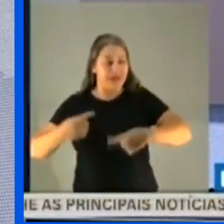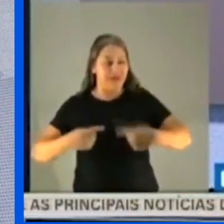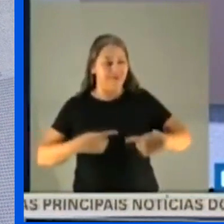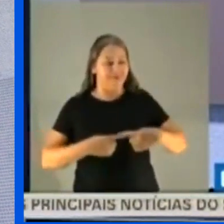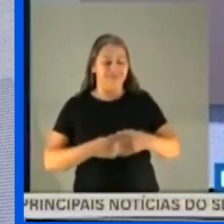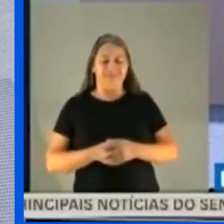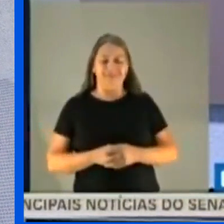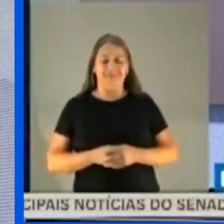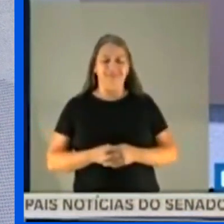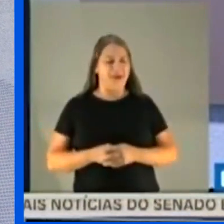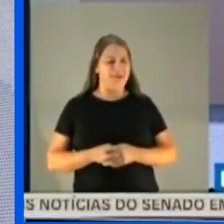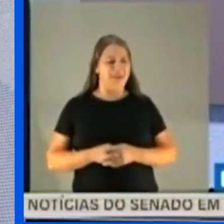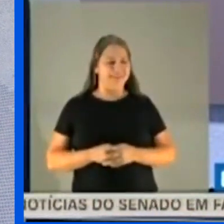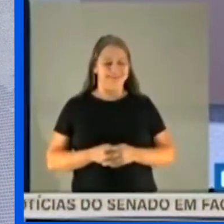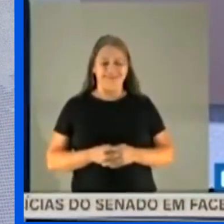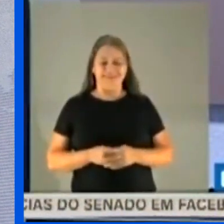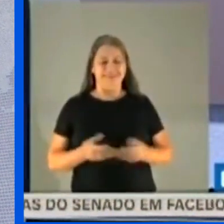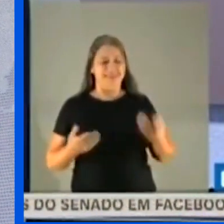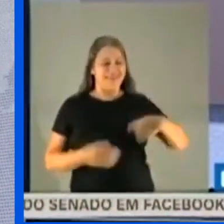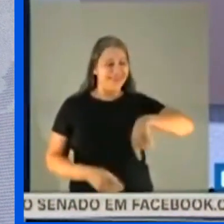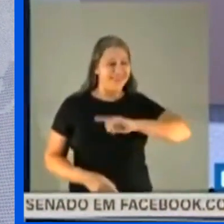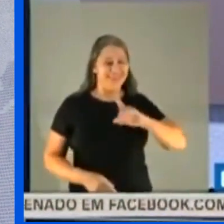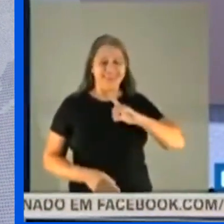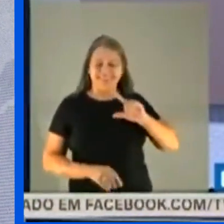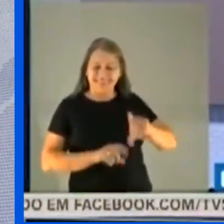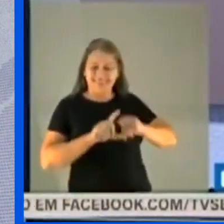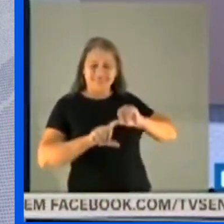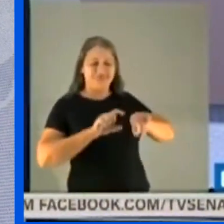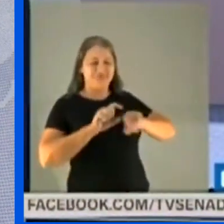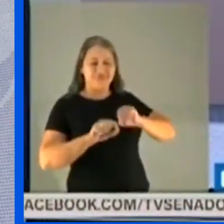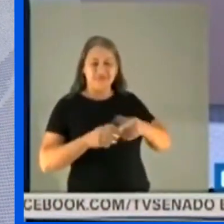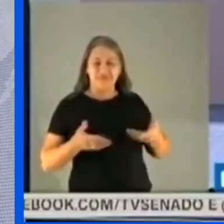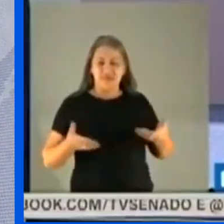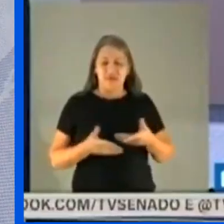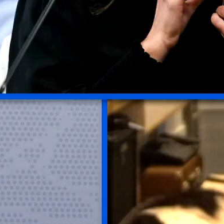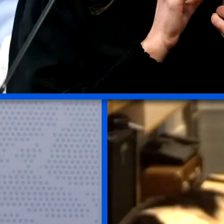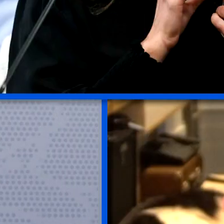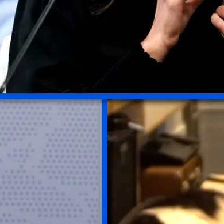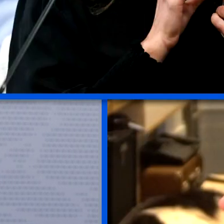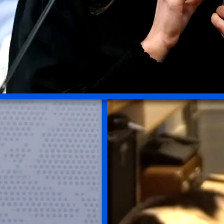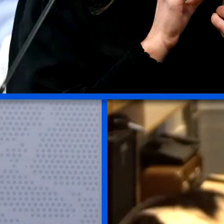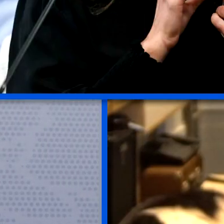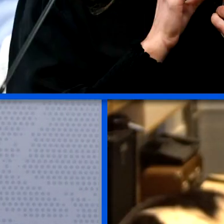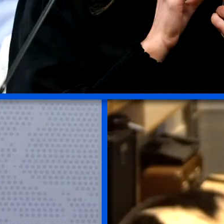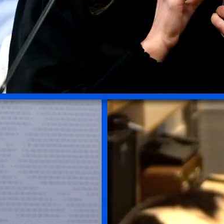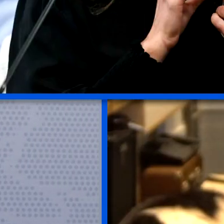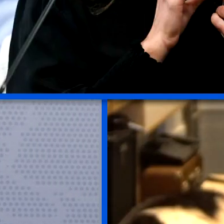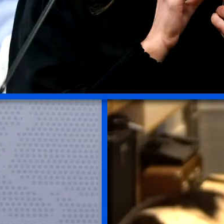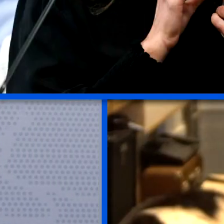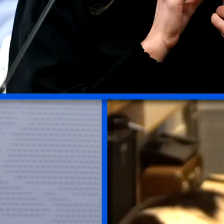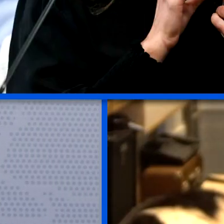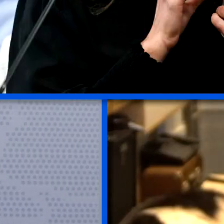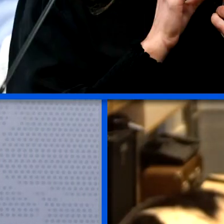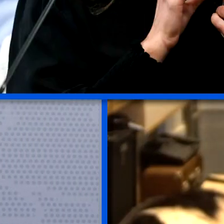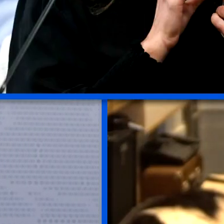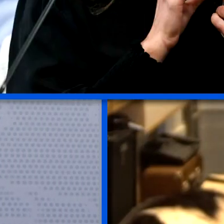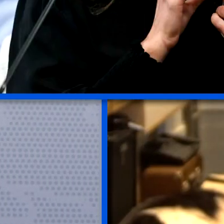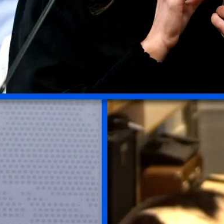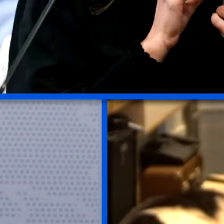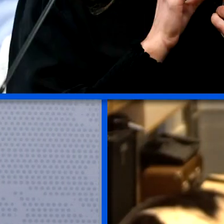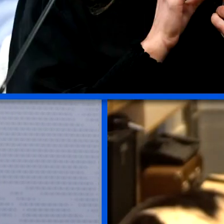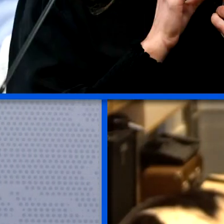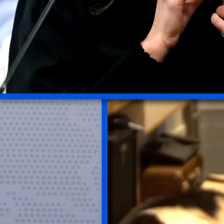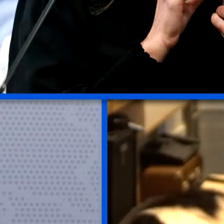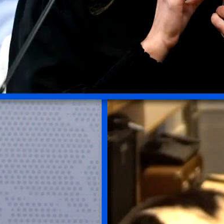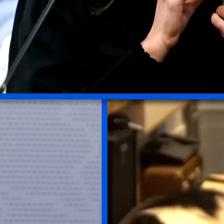não tem cabimento. É como se a gente estivesse escolhendo de que borda da Terra plana a gente vai pular. Ela virou a favorita do Brasil na CPI muito